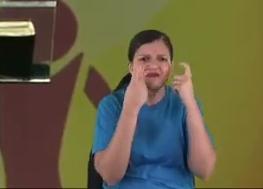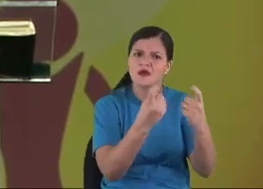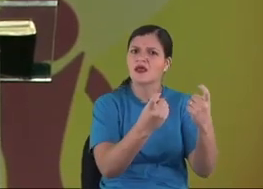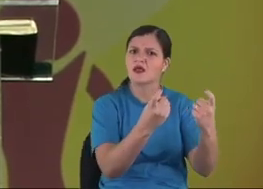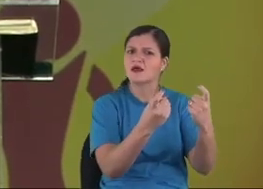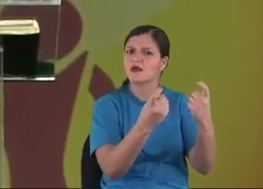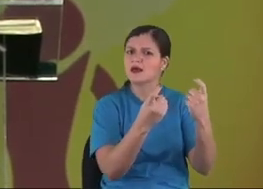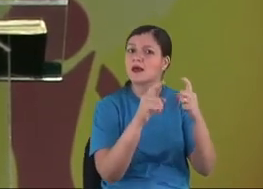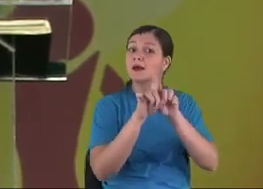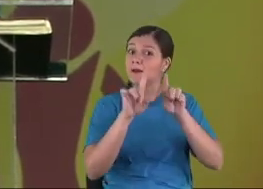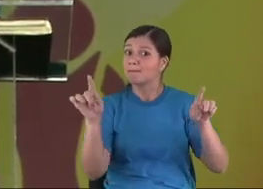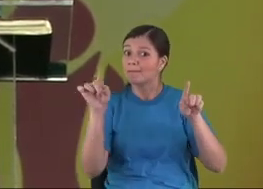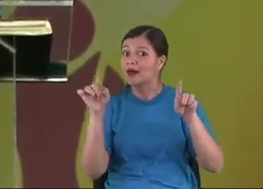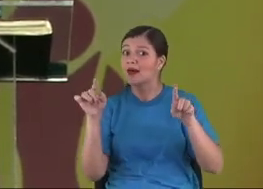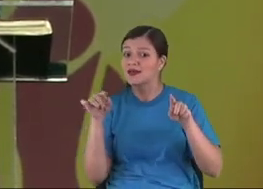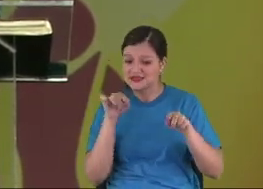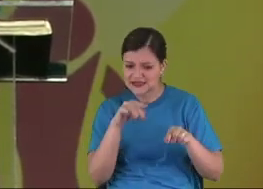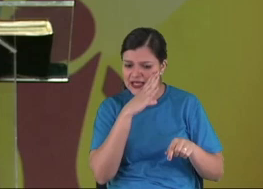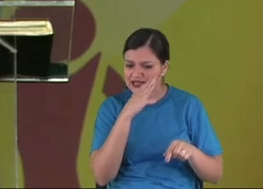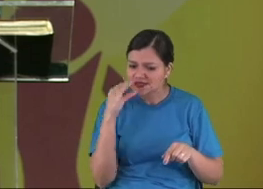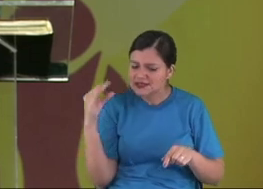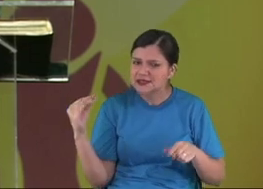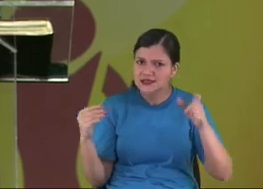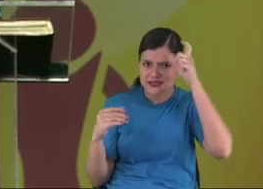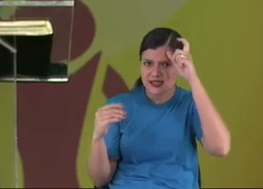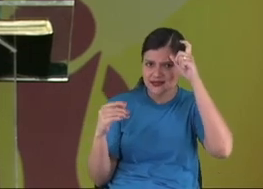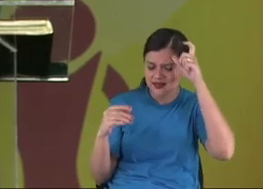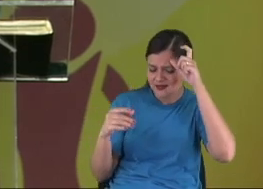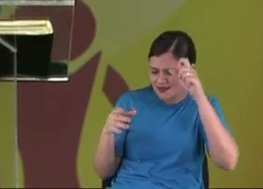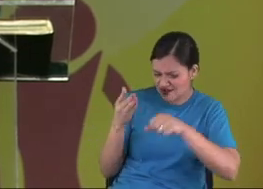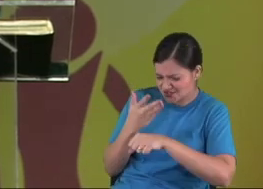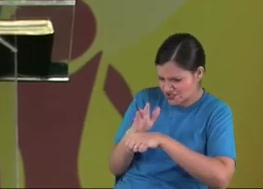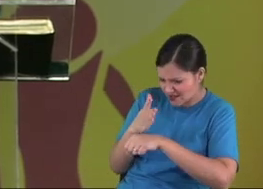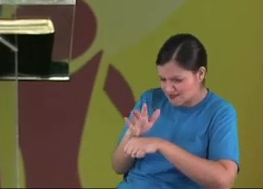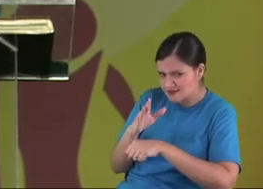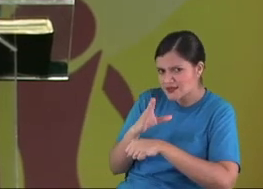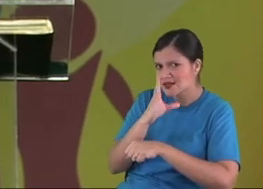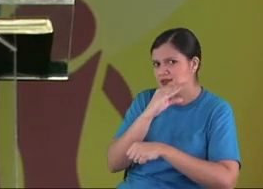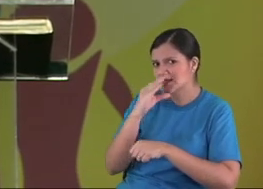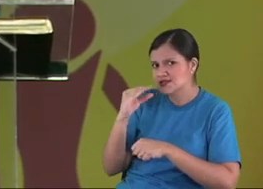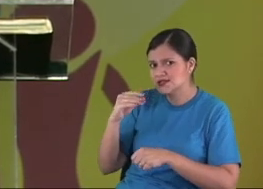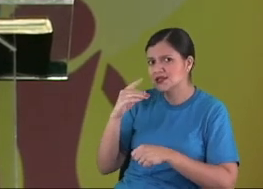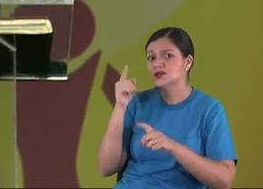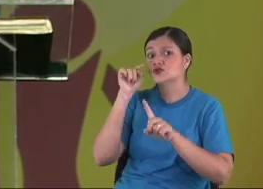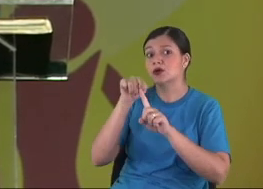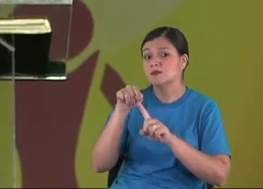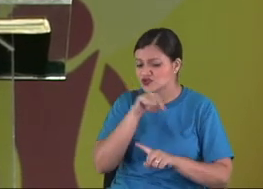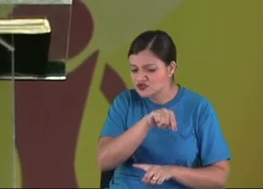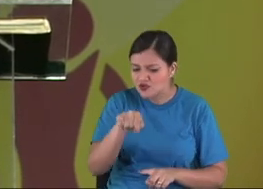Estão treinando as crianças para ser violentas. Satanás está treinando os guerreiros dele.